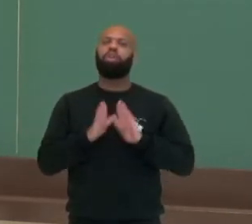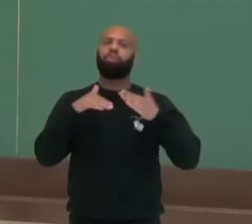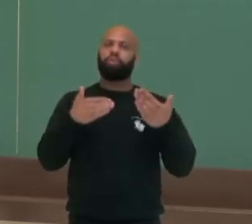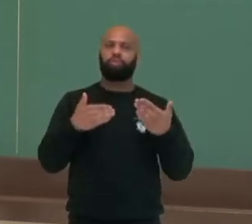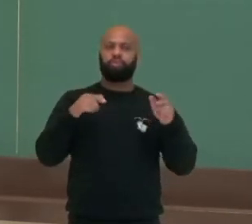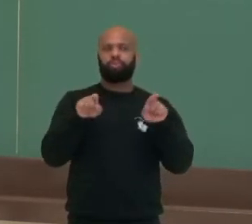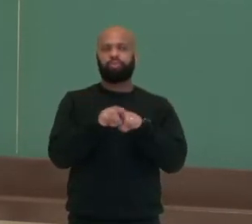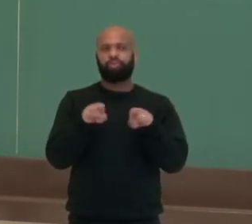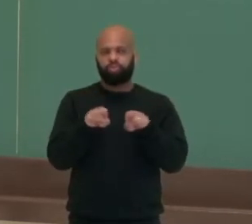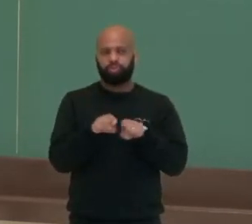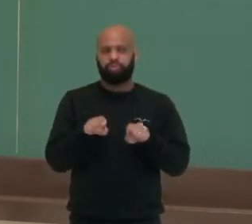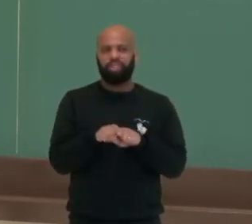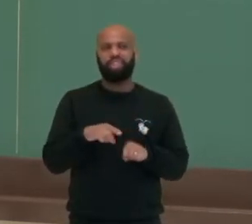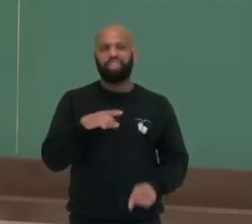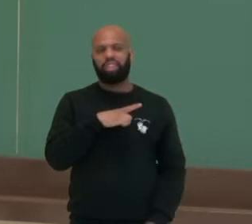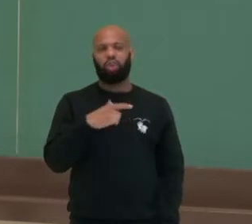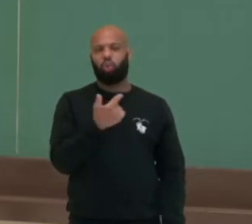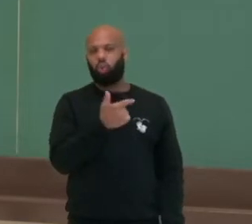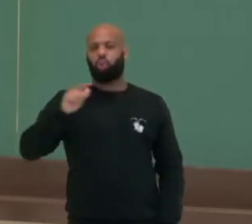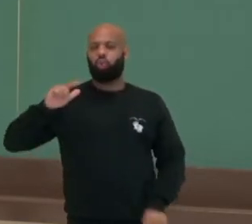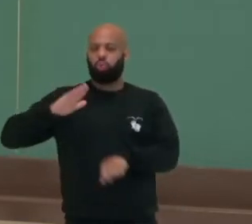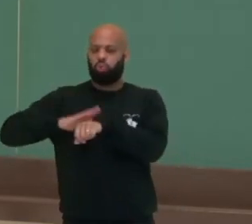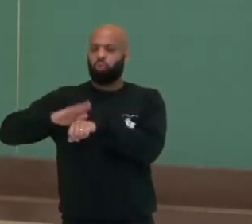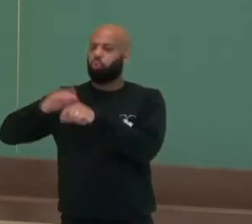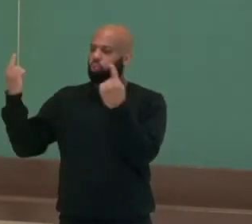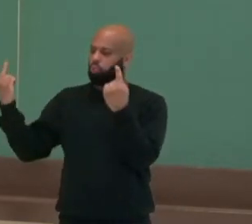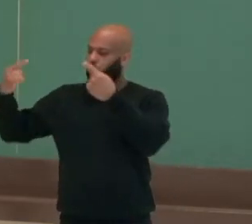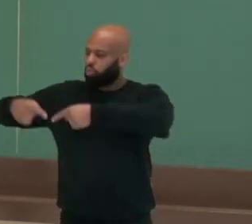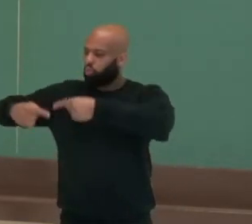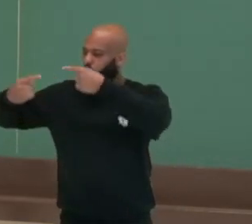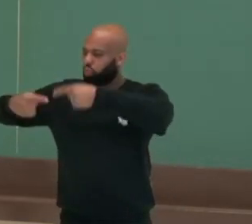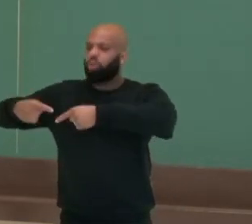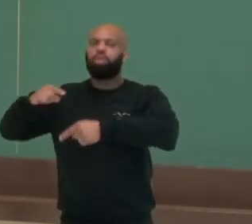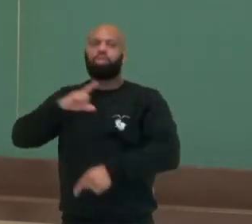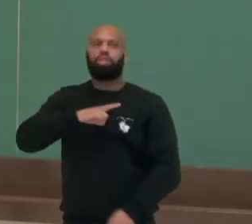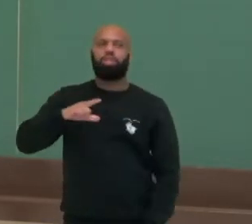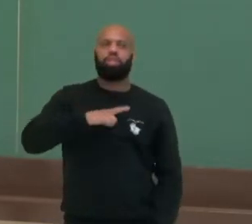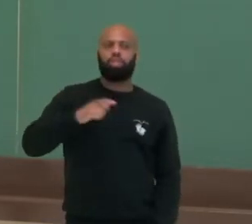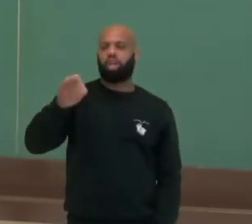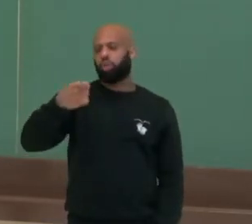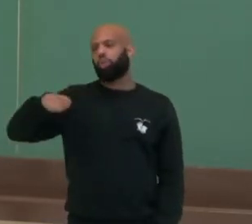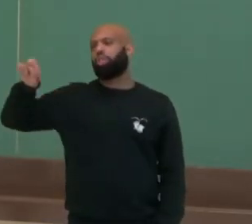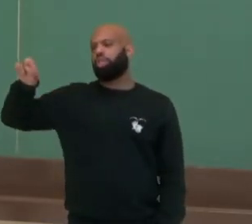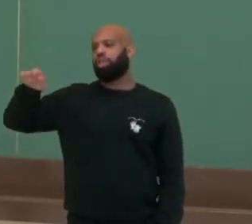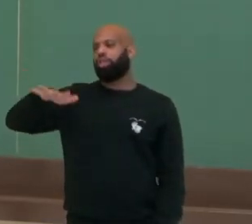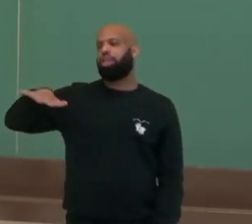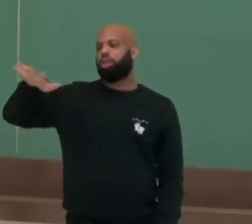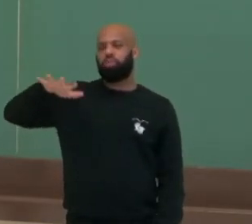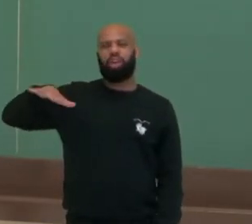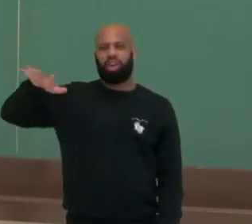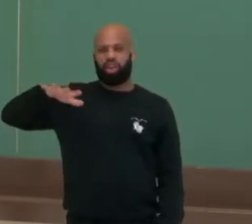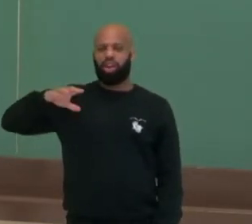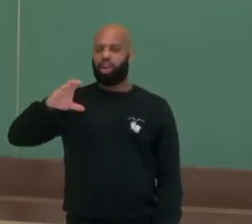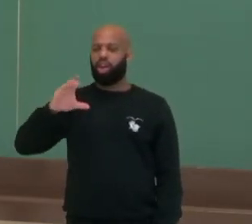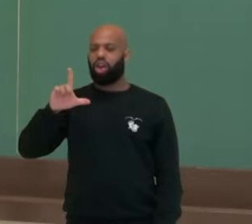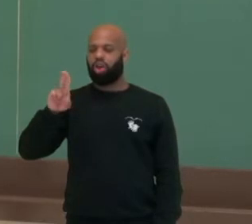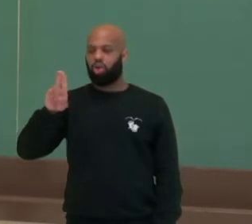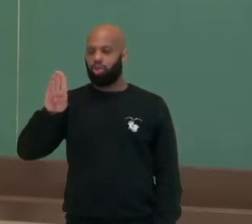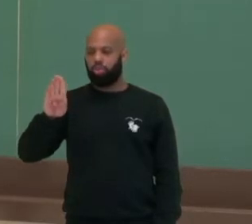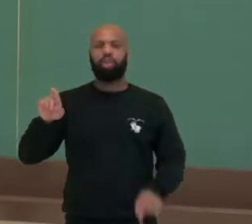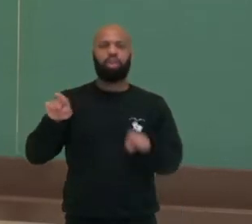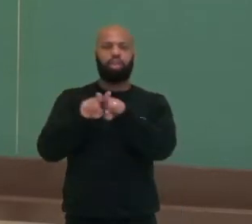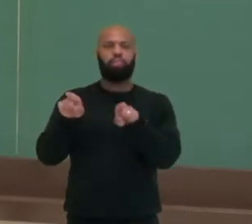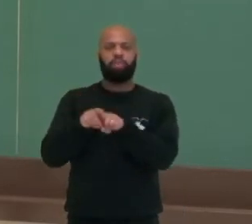fora das Paralimpíadas, né, nas disputas aí que a gente tem nas associações, nos clubes, o campo pode